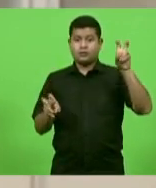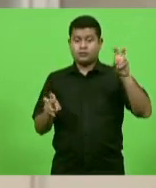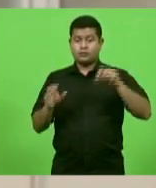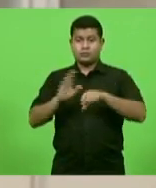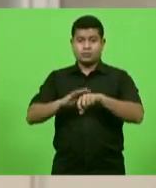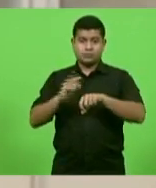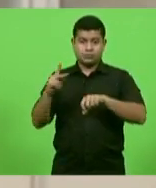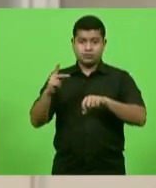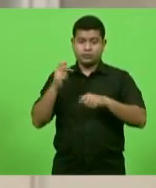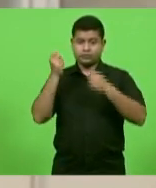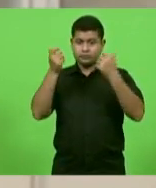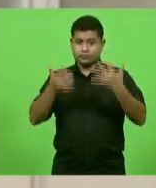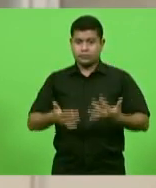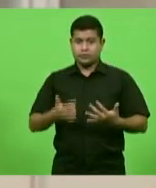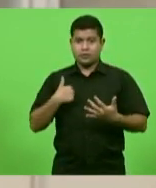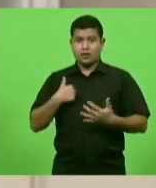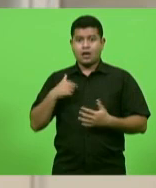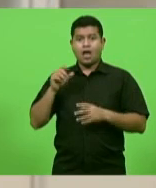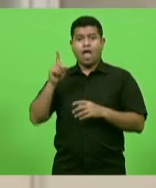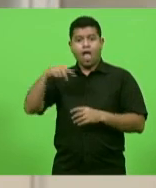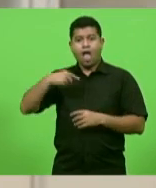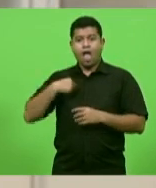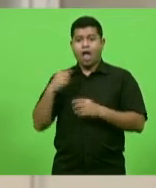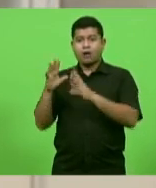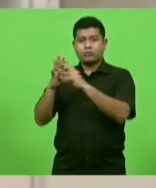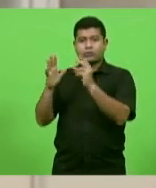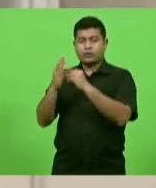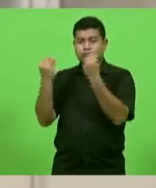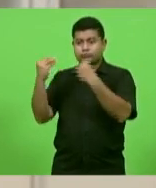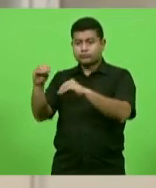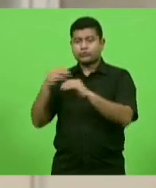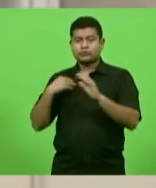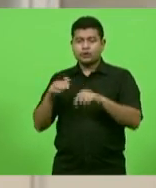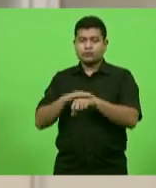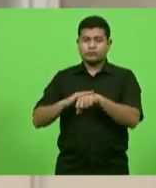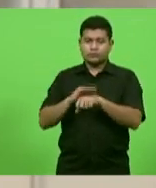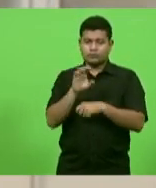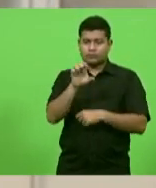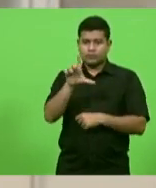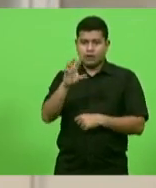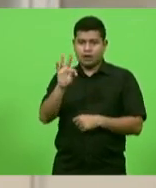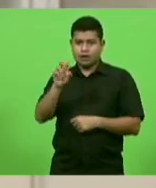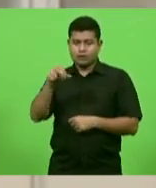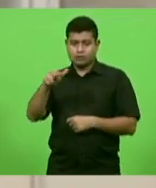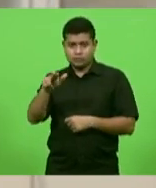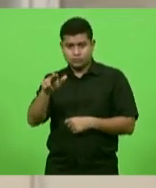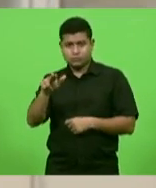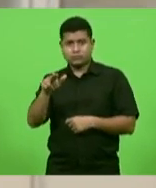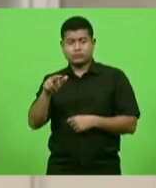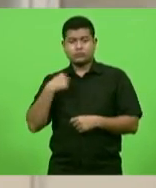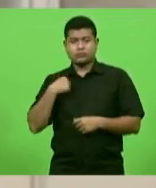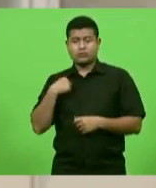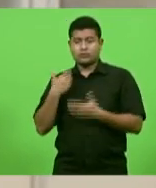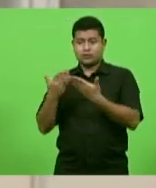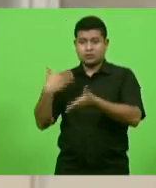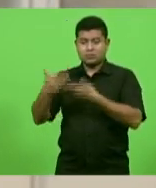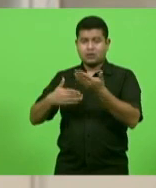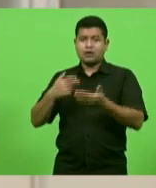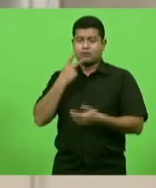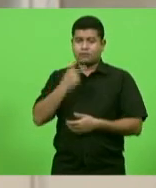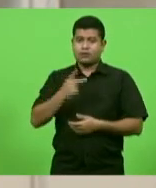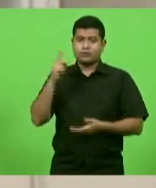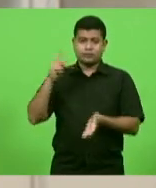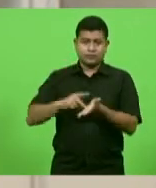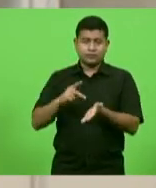"palavras de o modelo é fixo Eu já tinha conversado com o secretário Elton inclusive que confirma para